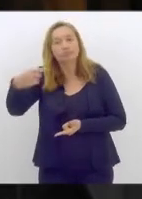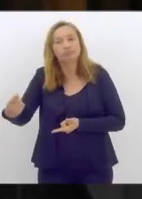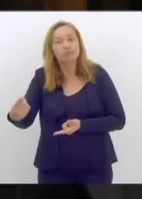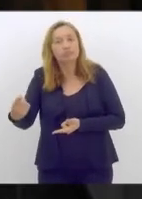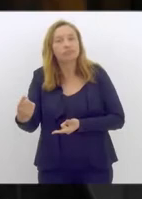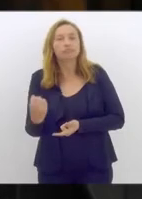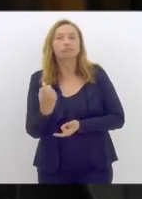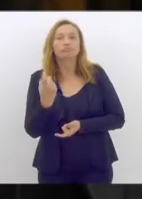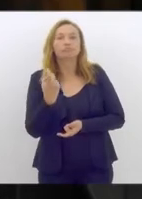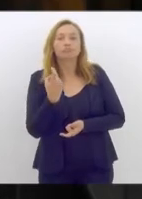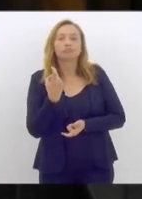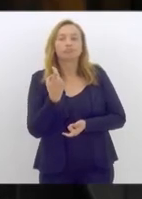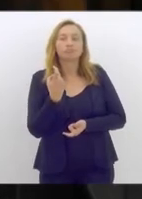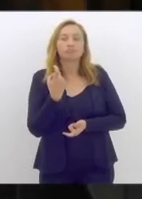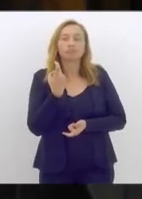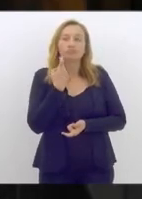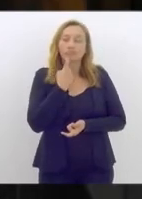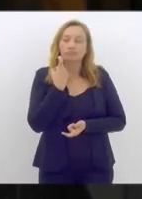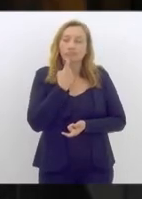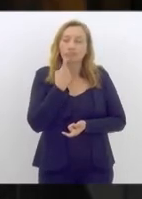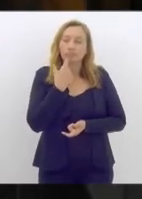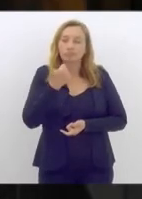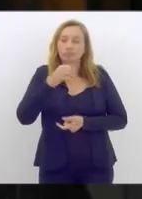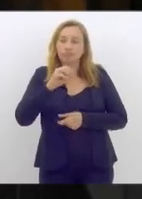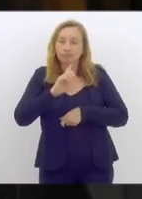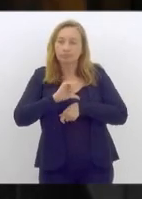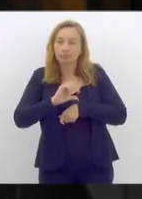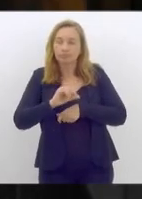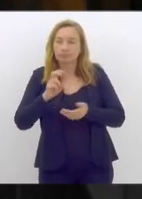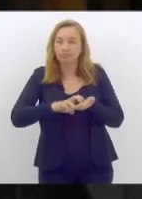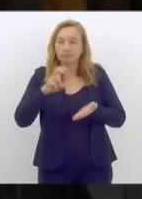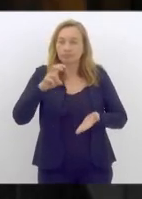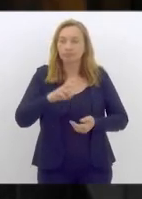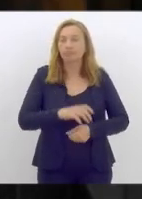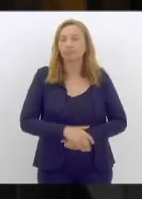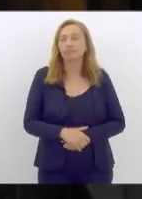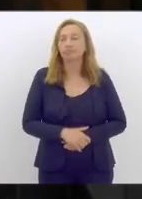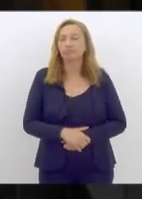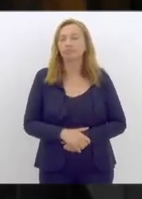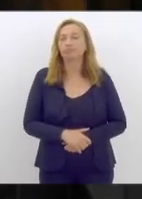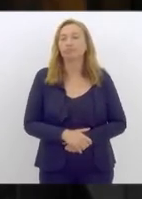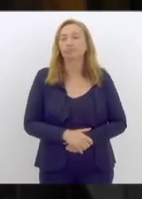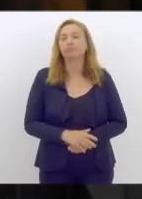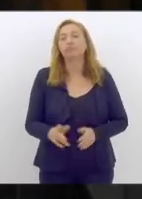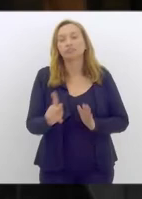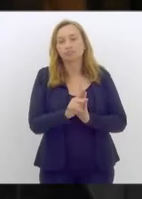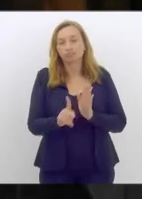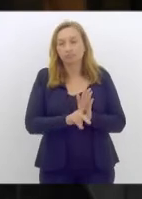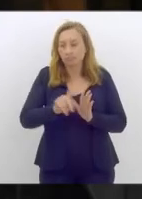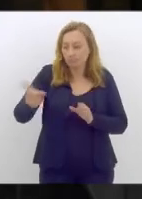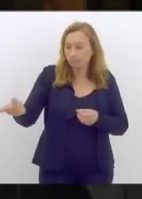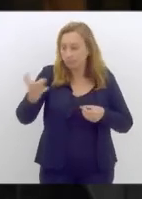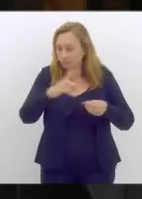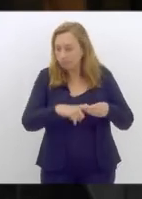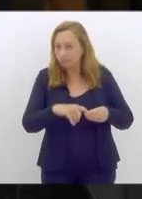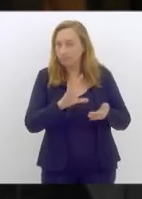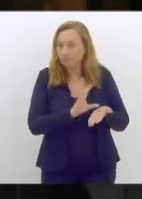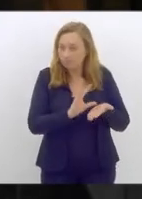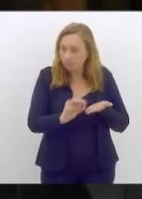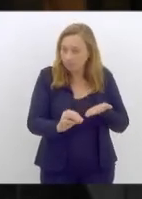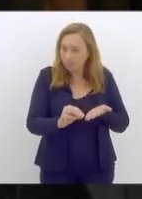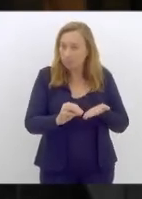sexta-feira às 10 horas da manhã para que o projeto volte a pauta